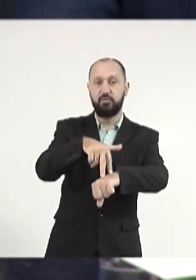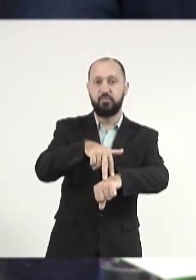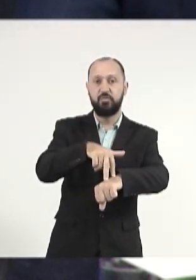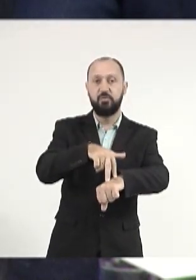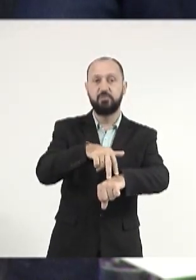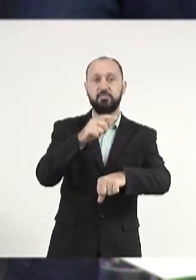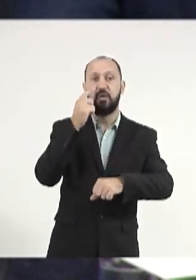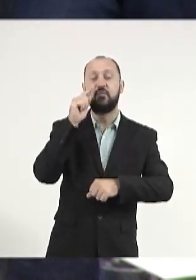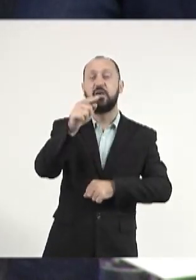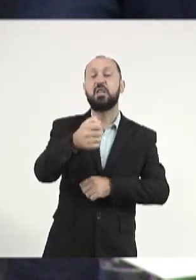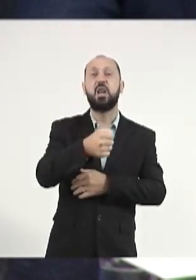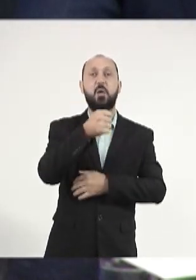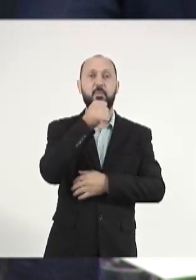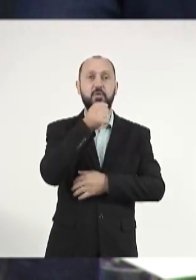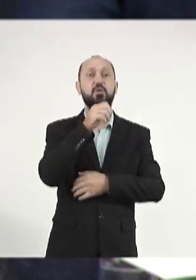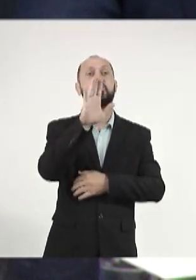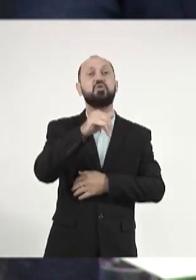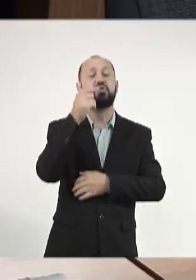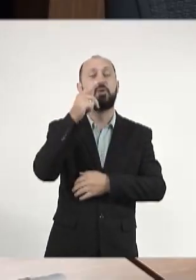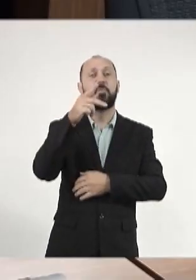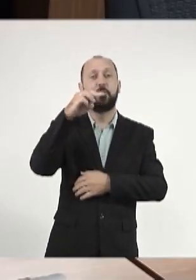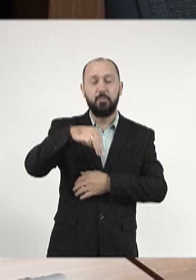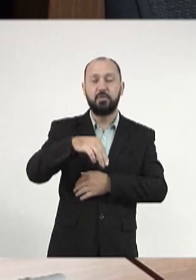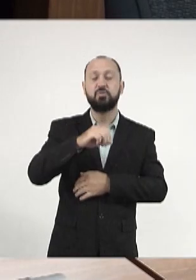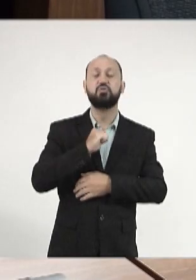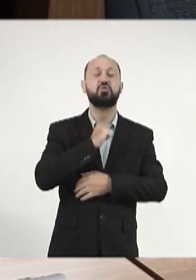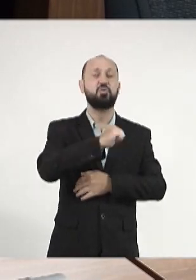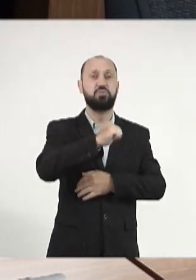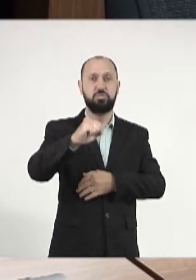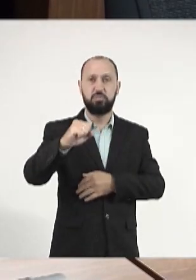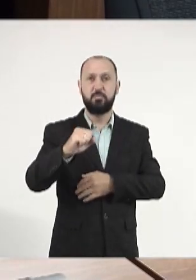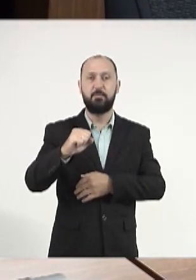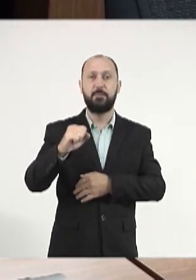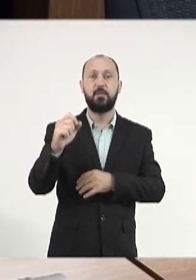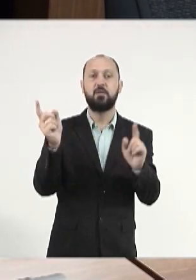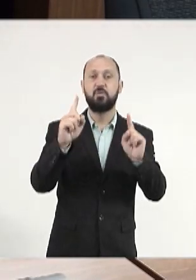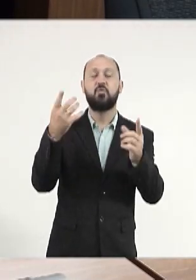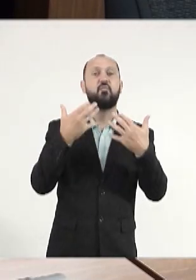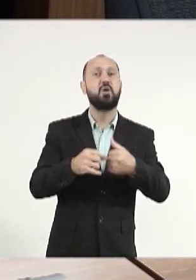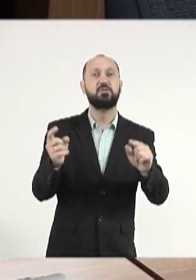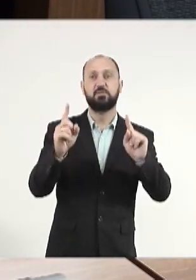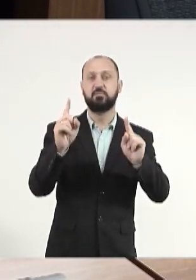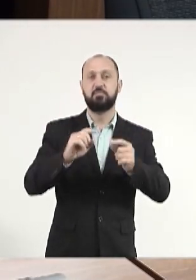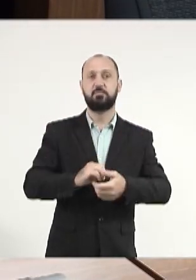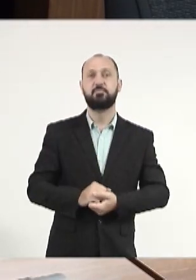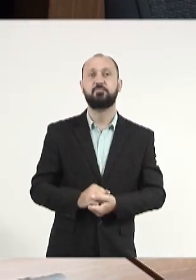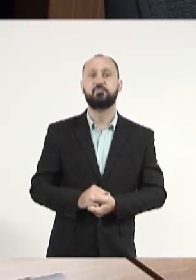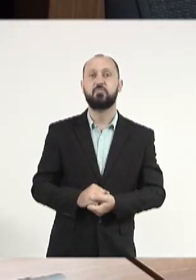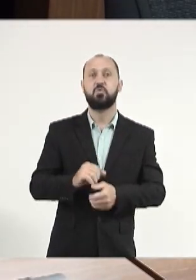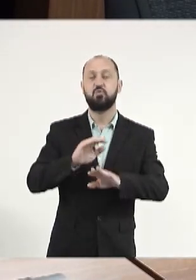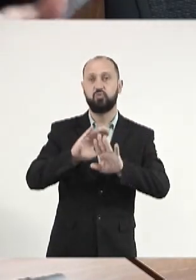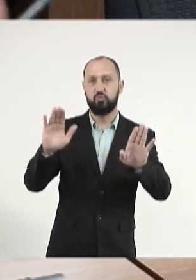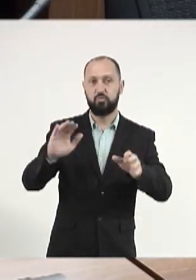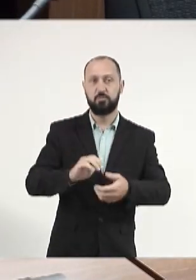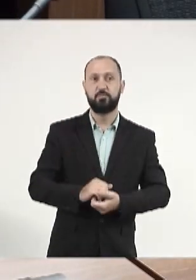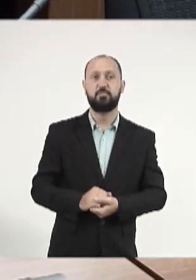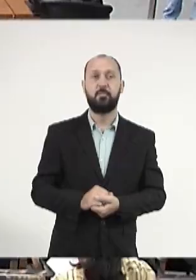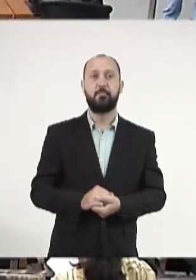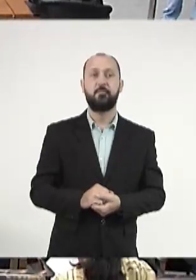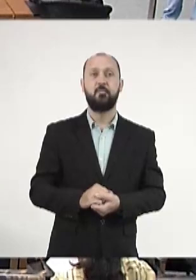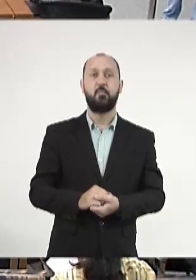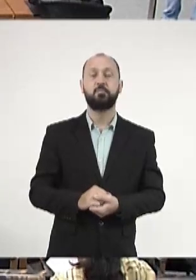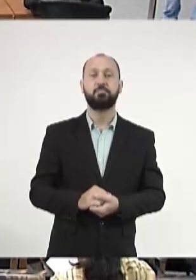vá naquele microfone e chame a PM de assassina. Não eu vou admitir, senhor presidente. Só isso.